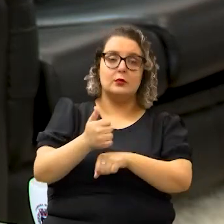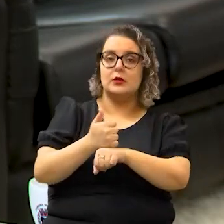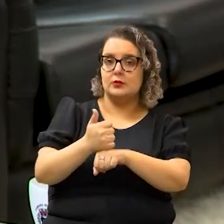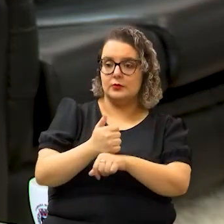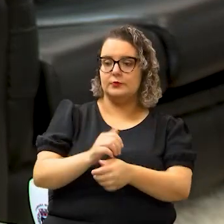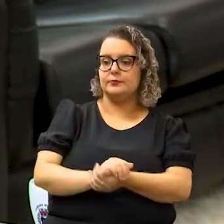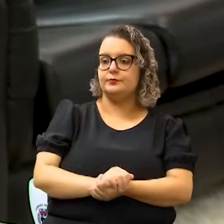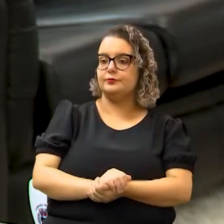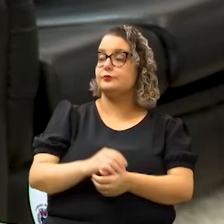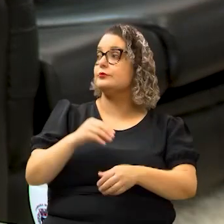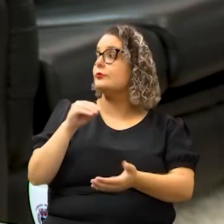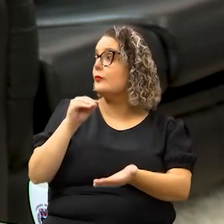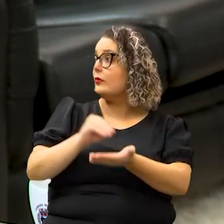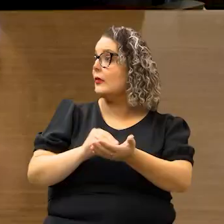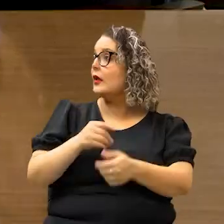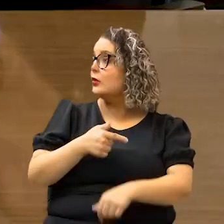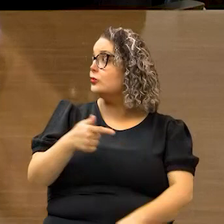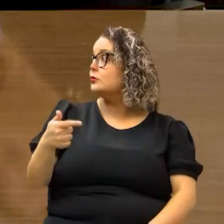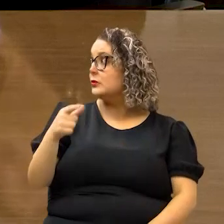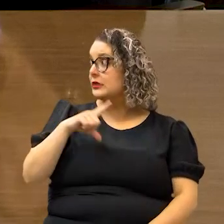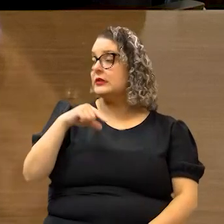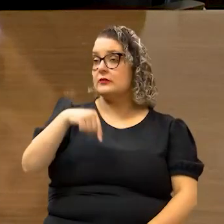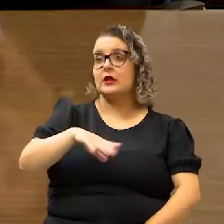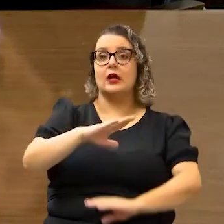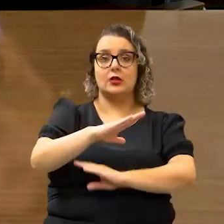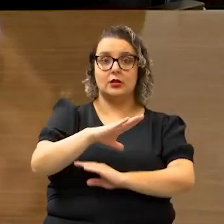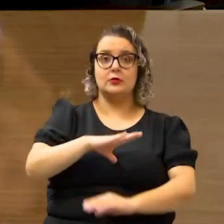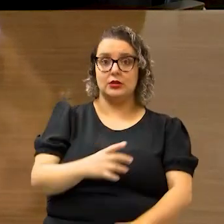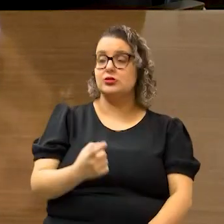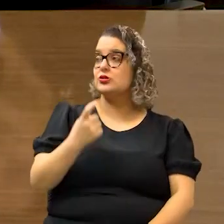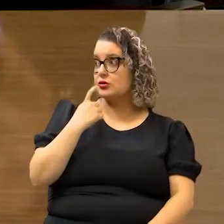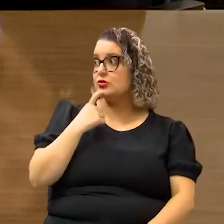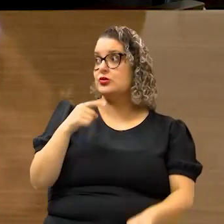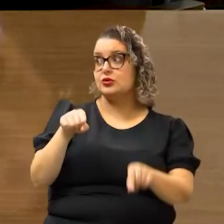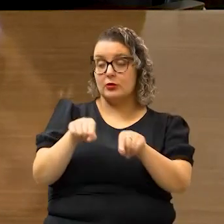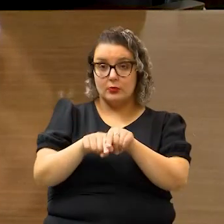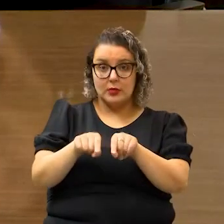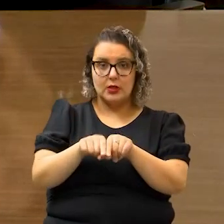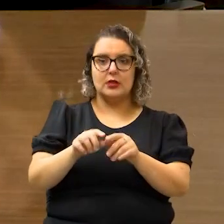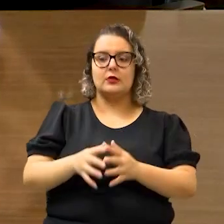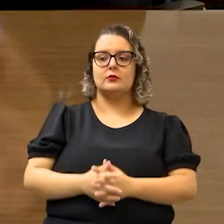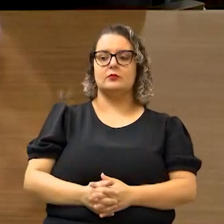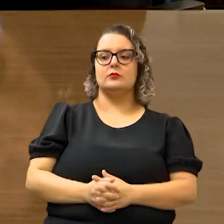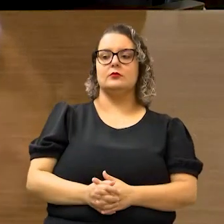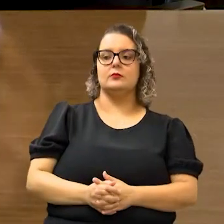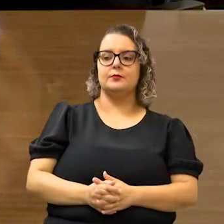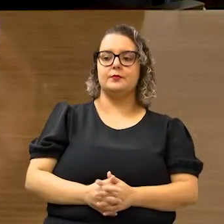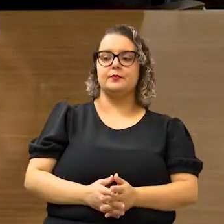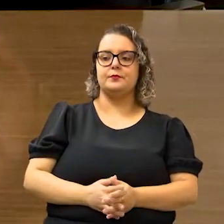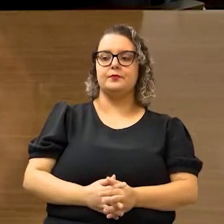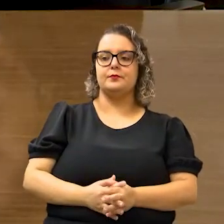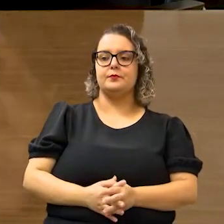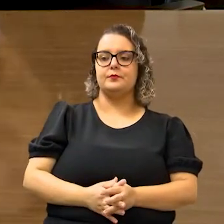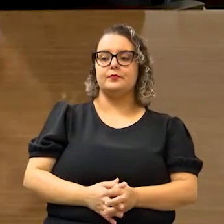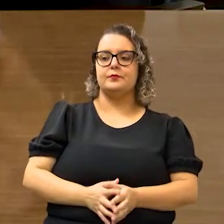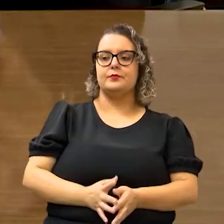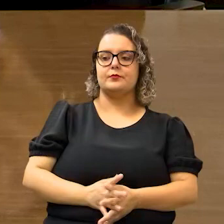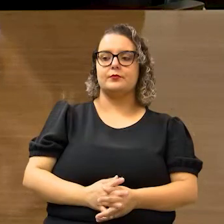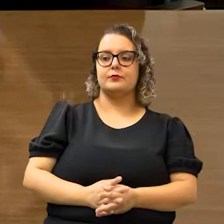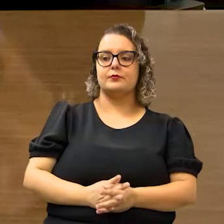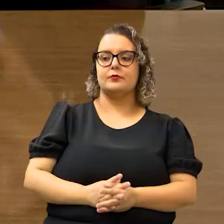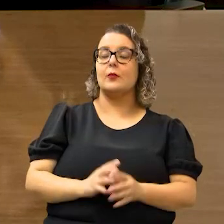papel, o trabalho feito por esse profissional. E na última semana a gente teve aqui na Câmara Municipal de Campinas também